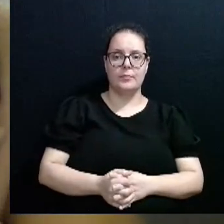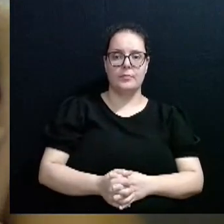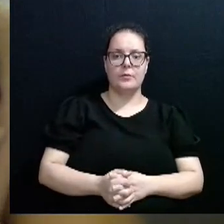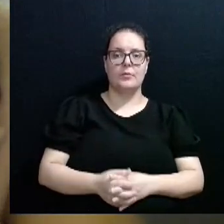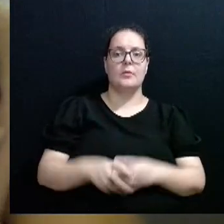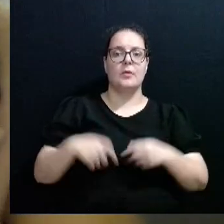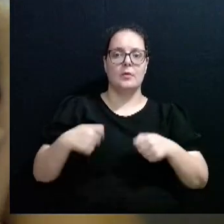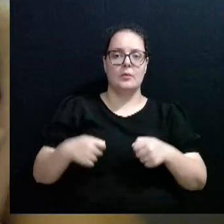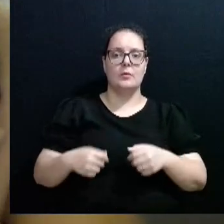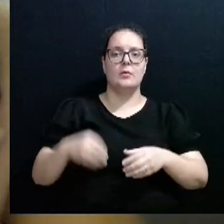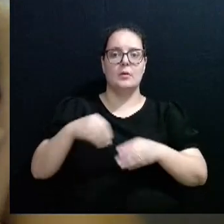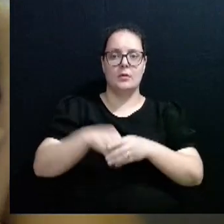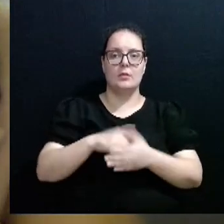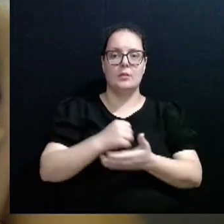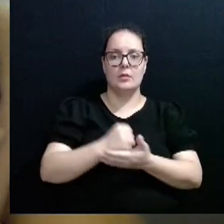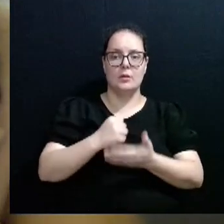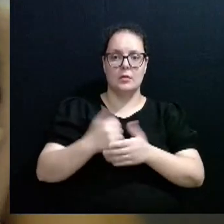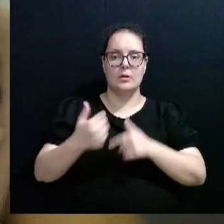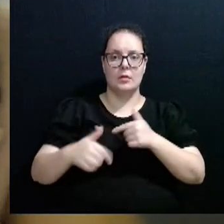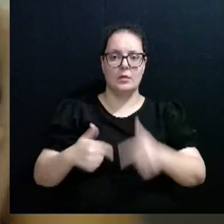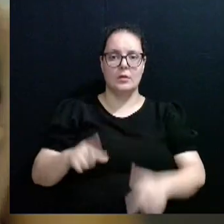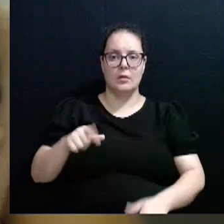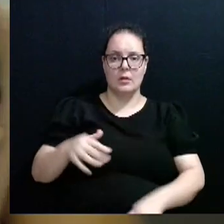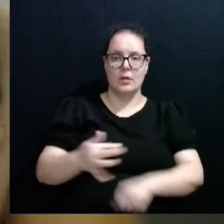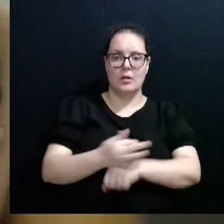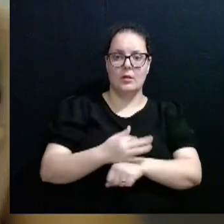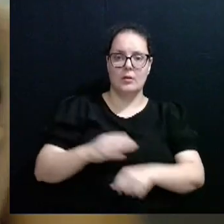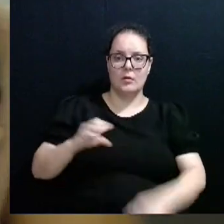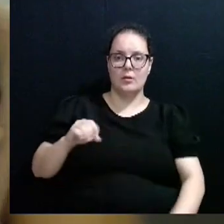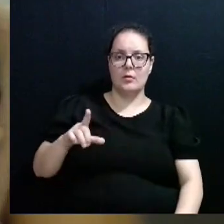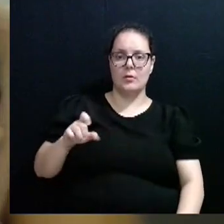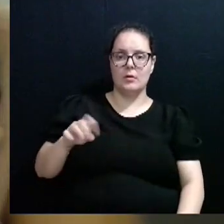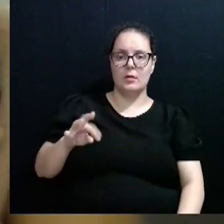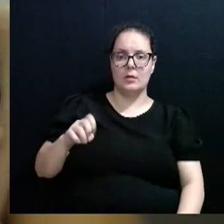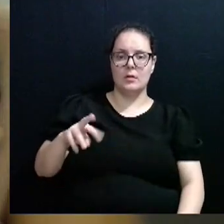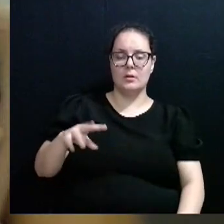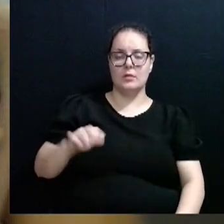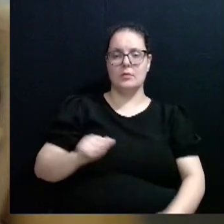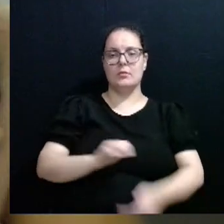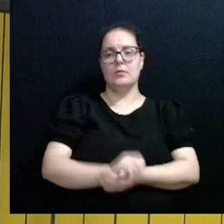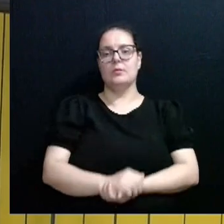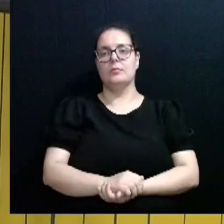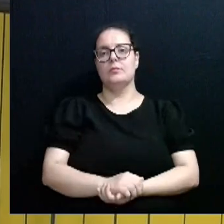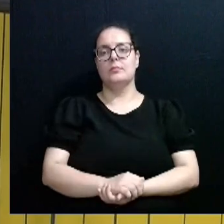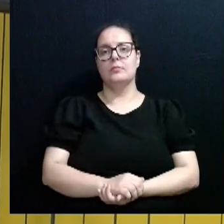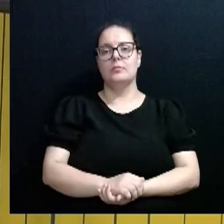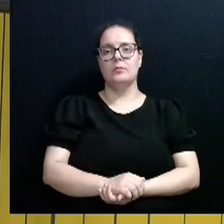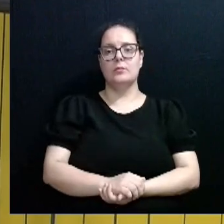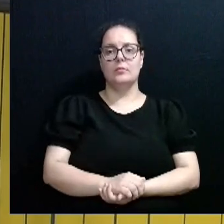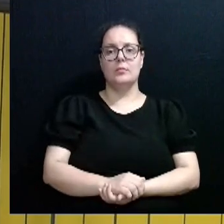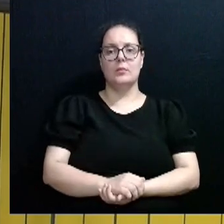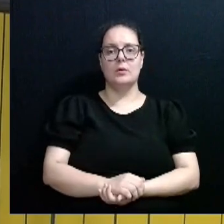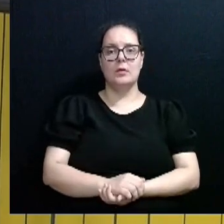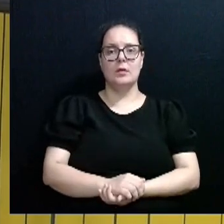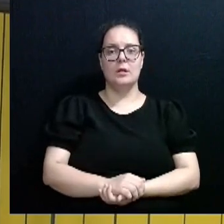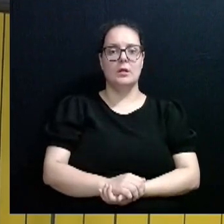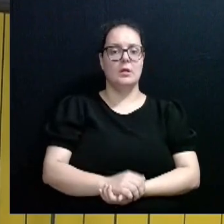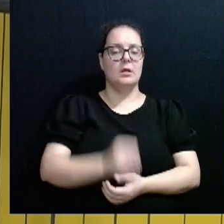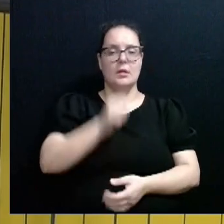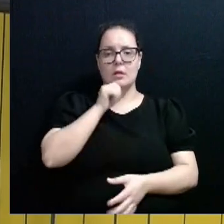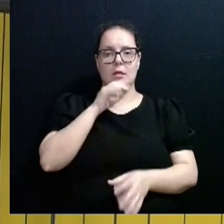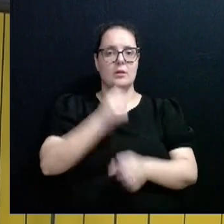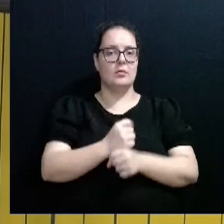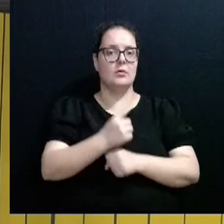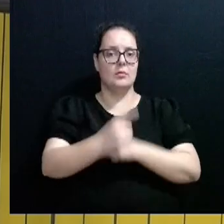trabalhador que essas férias coletivas vão ser concedidas. E quem ainda não completou um ano, né,